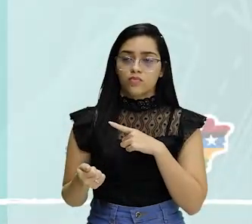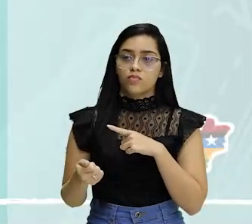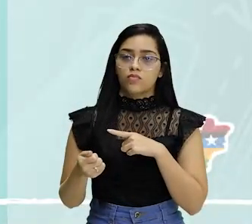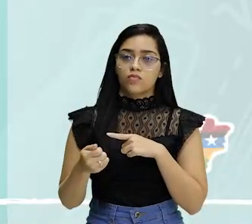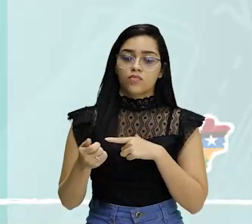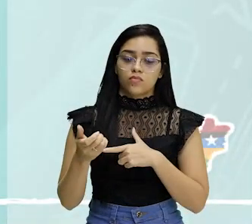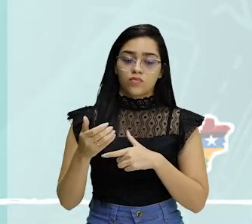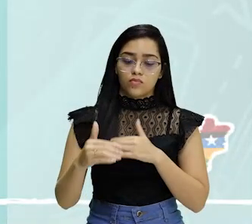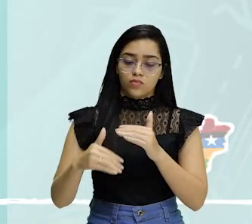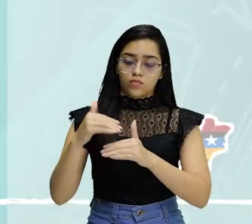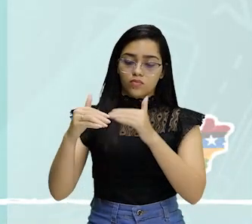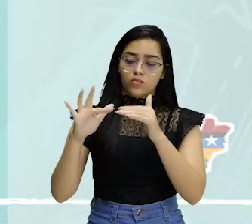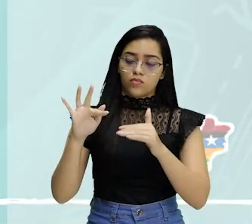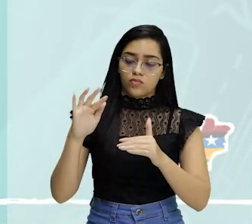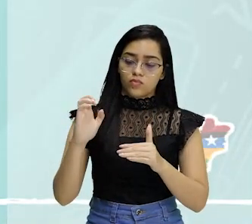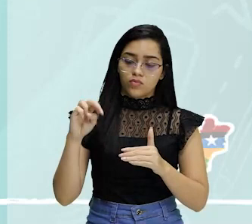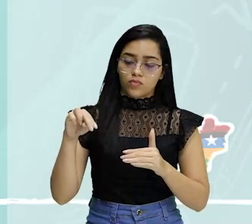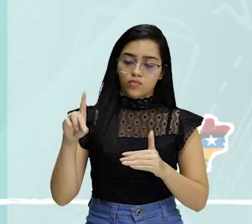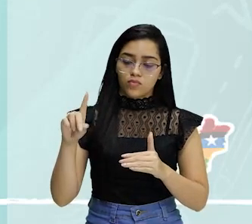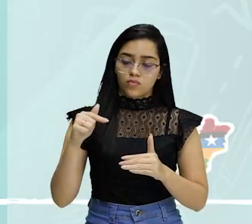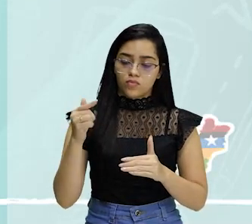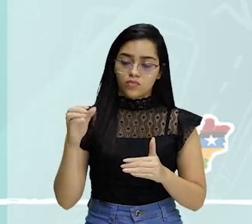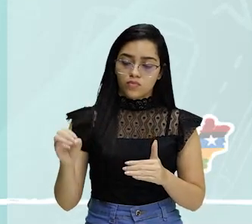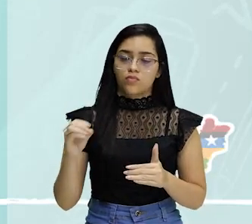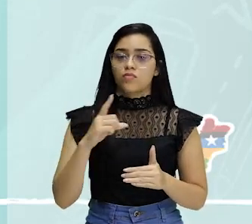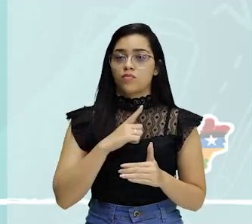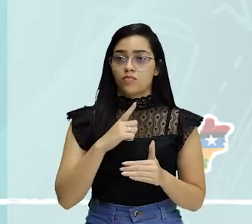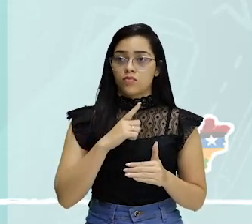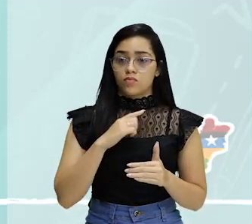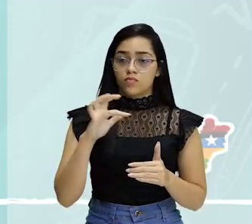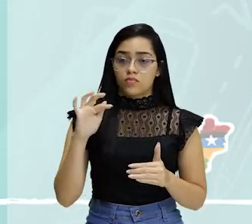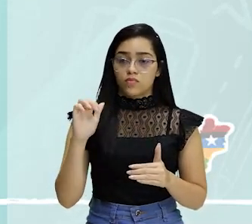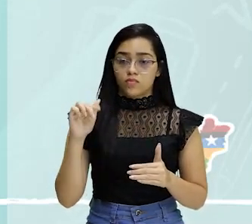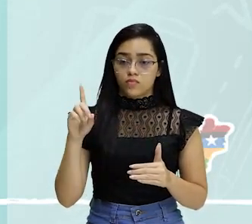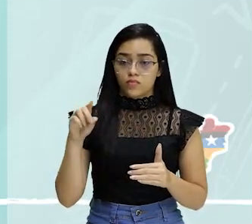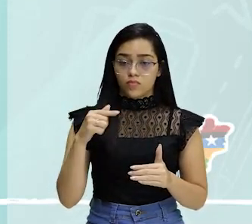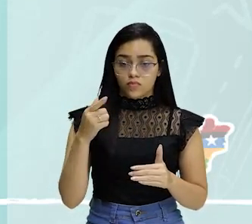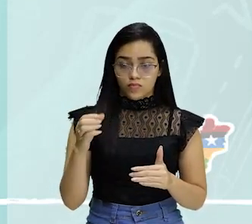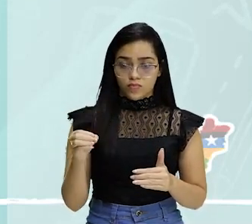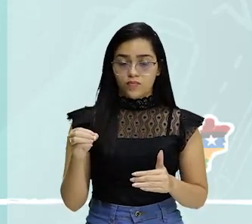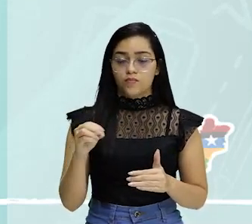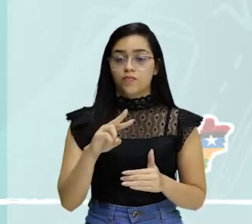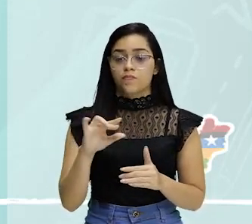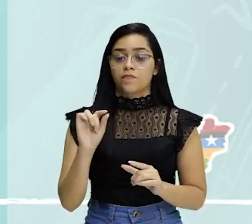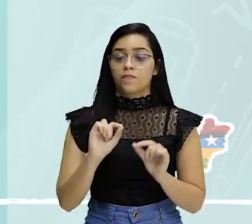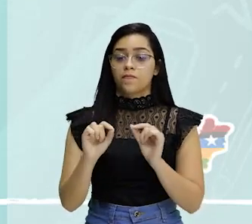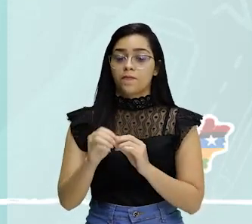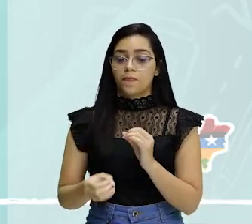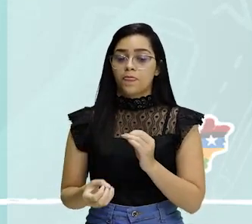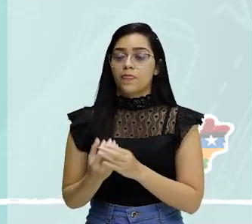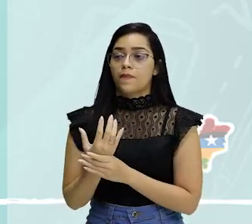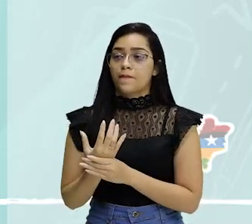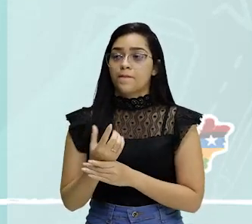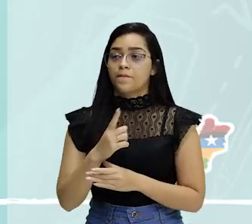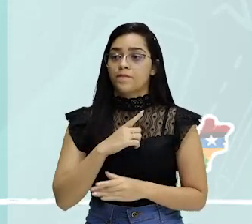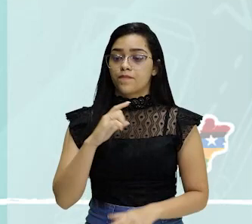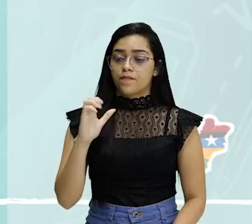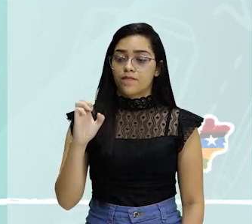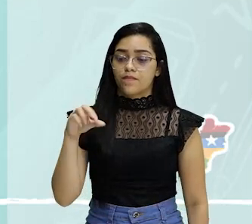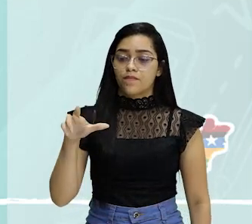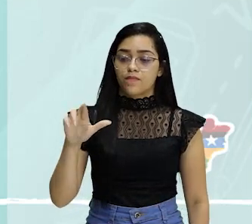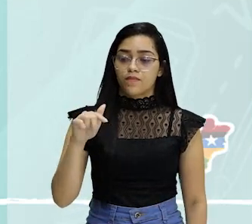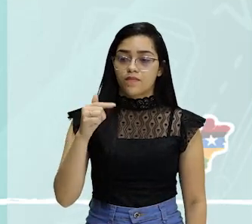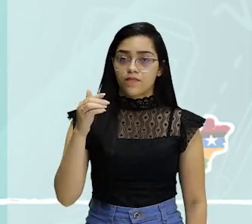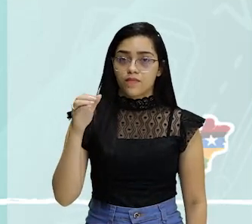processo de fecundação, quando ela é fecundada, o gameta feminino, ele vai dar origem ao